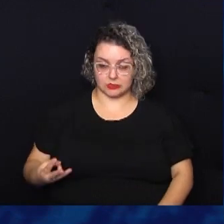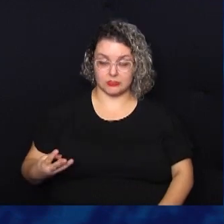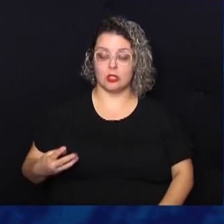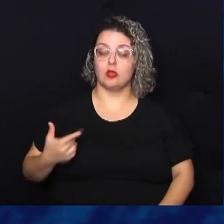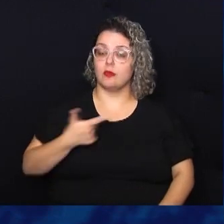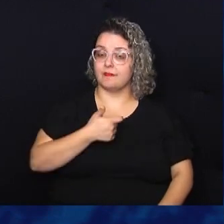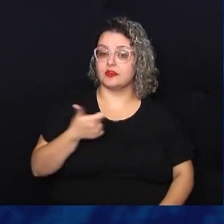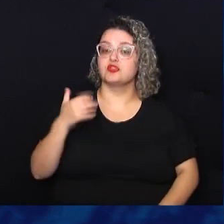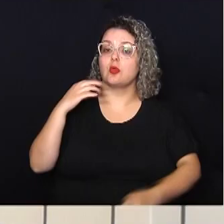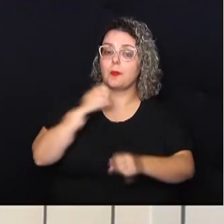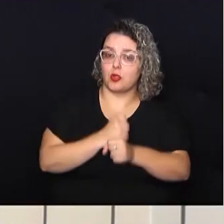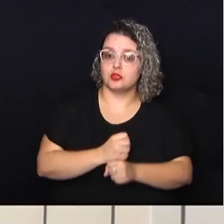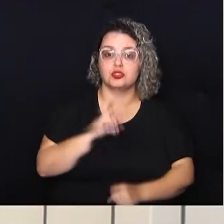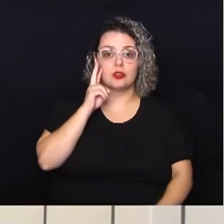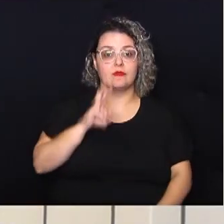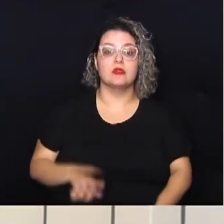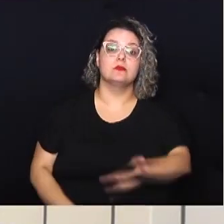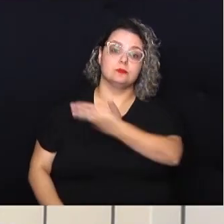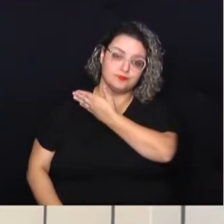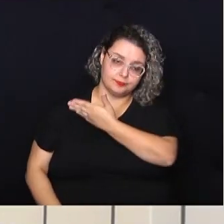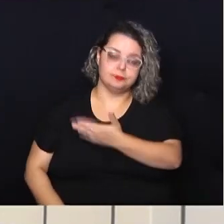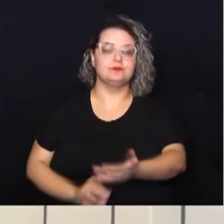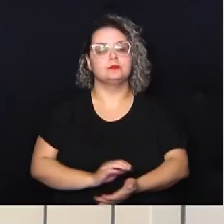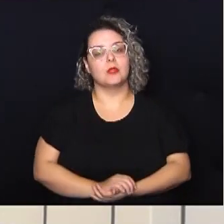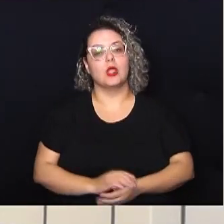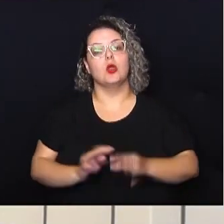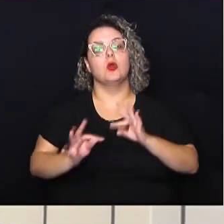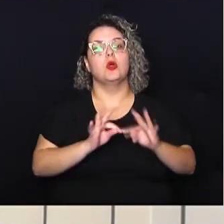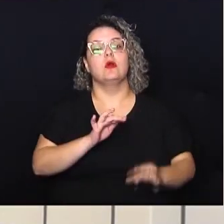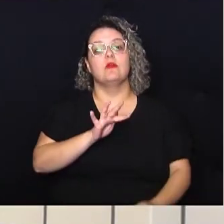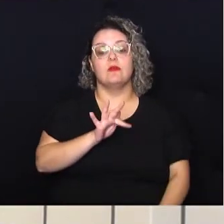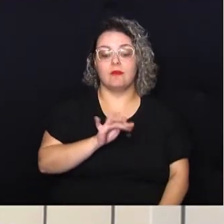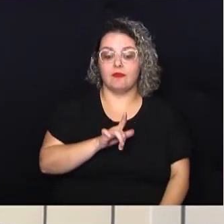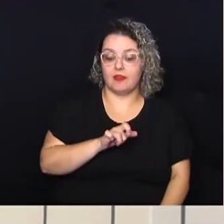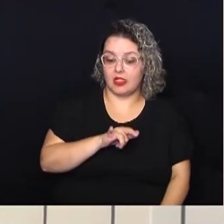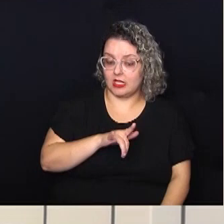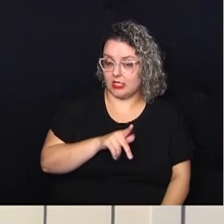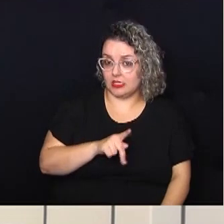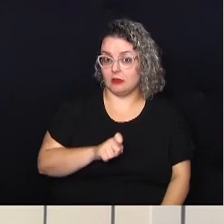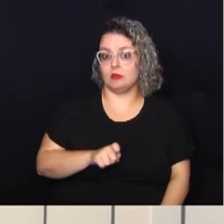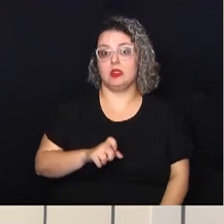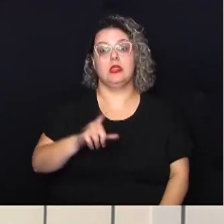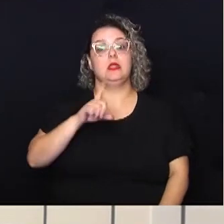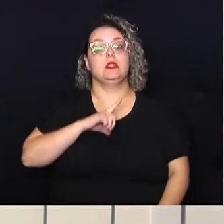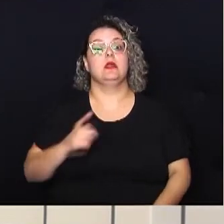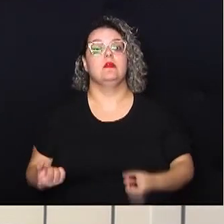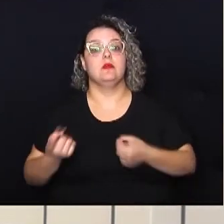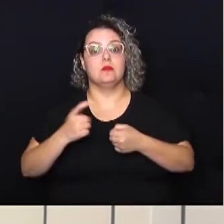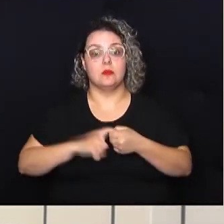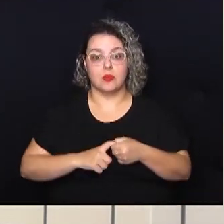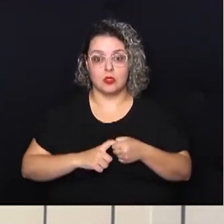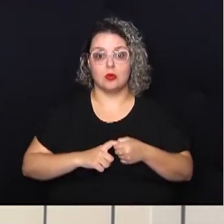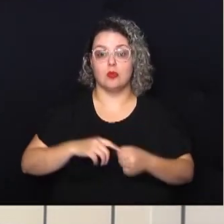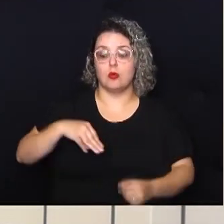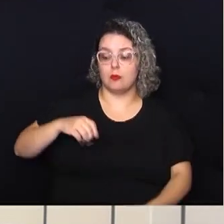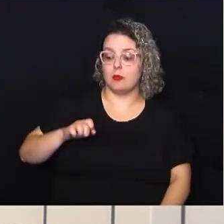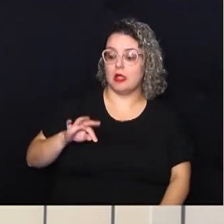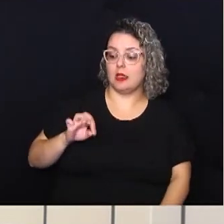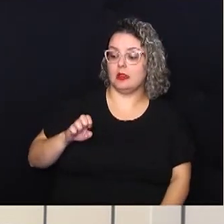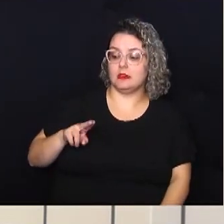pontos. Você já vê aí na sua tela o confronto. Técnico Felipe Moreira conta com o retorno do meio-campo Matheus